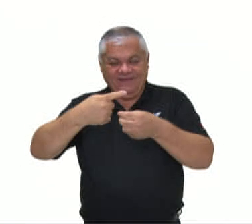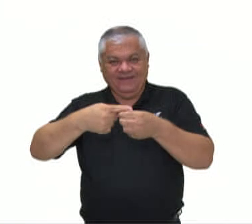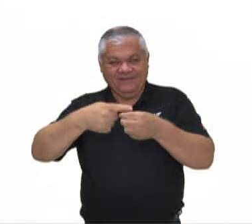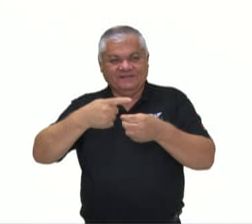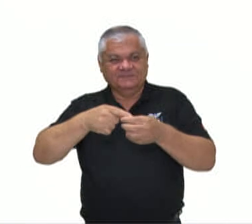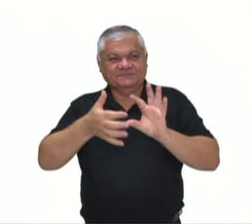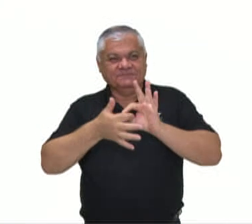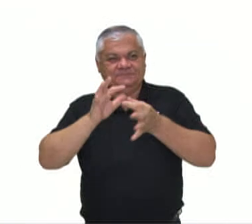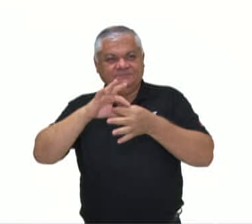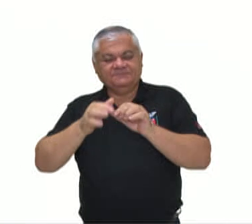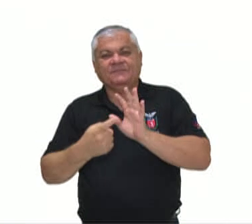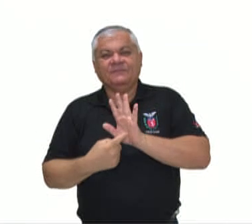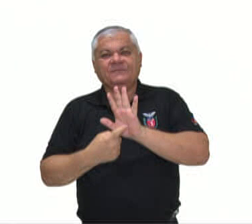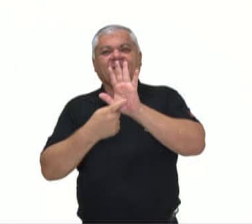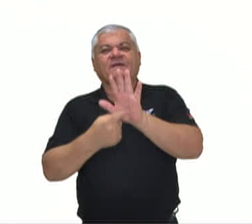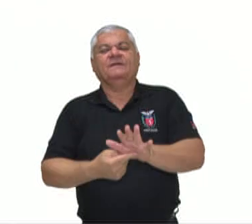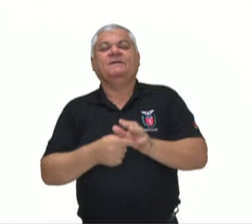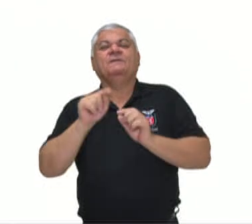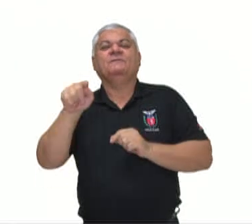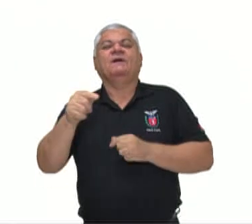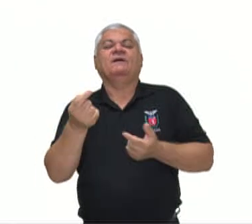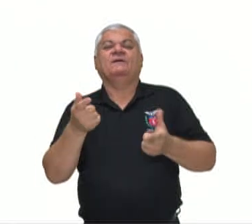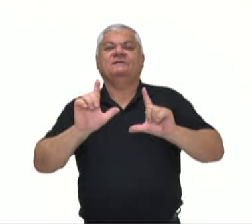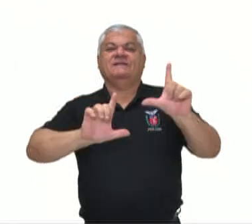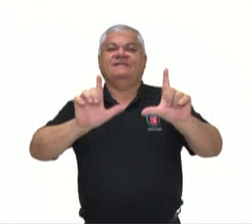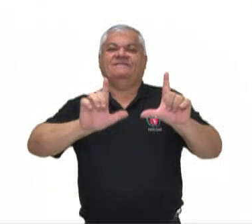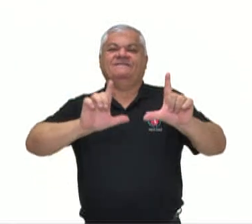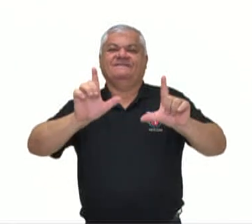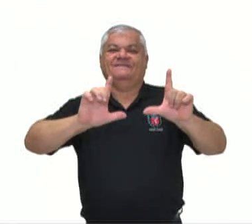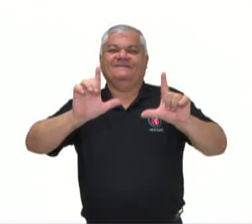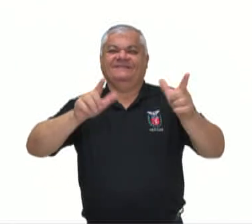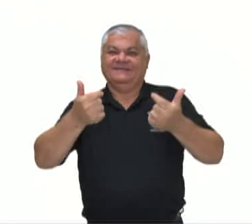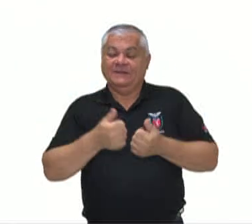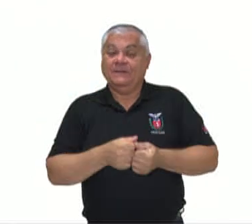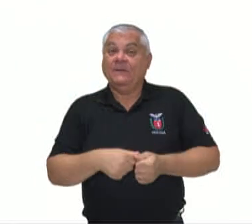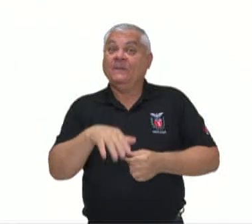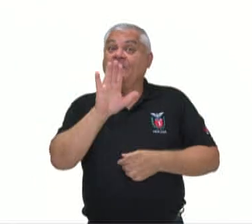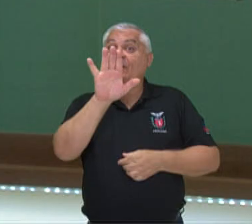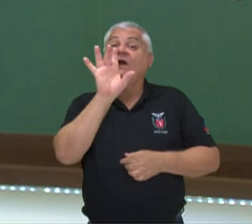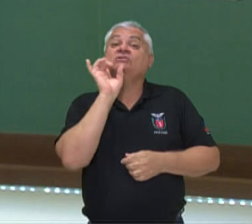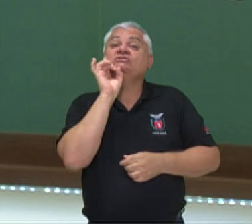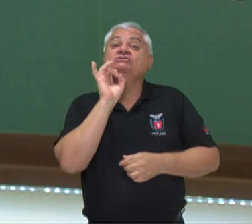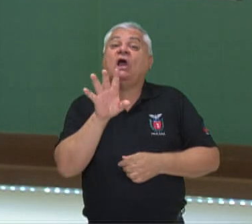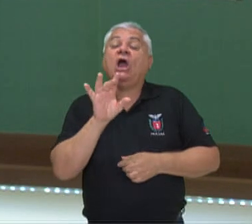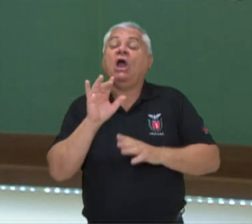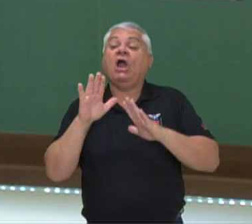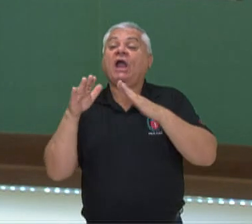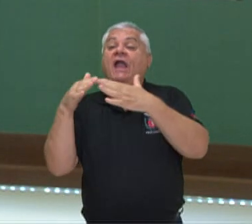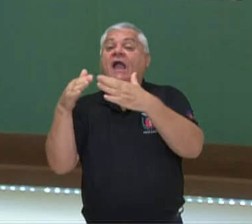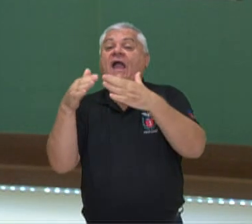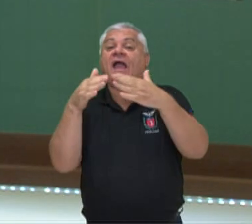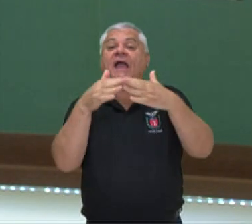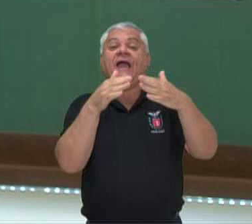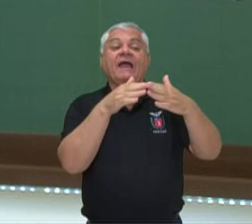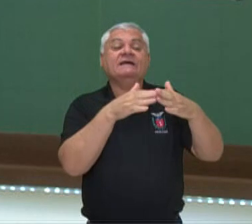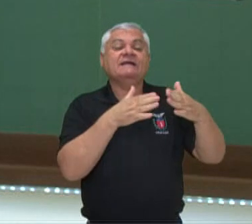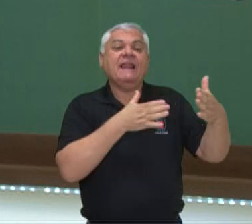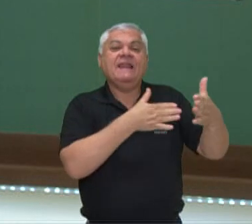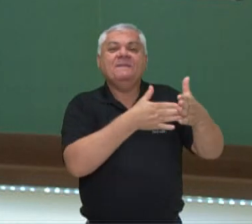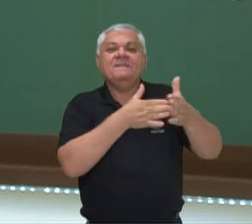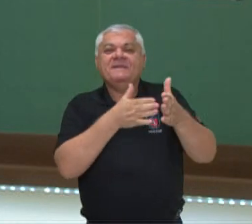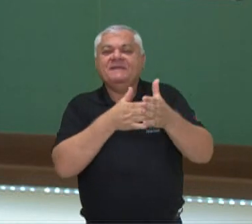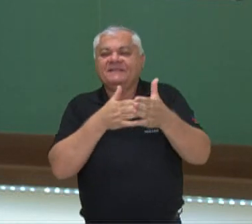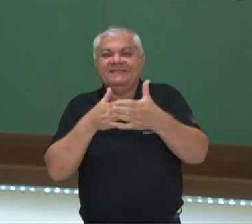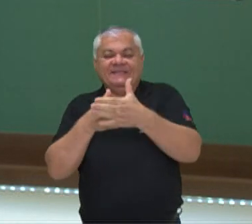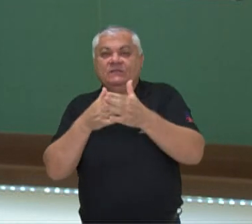foram exibidos, né? Foram transmitidos na televisão, mas para casas, para algumas casas, né?